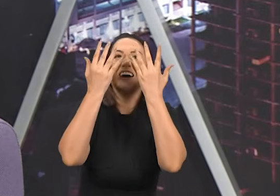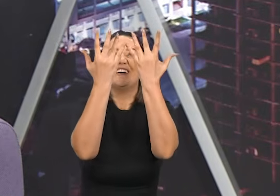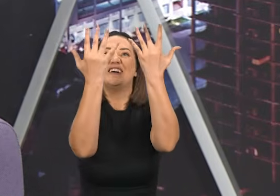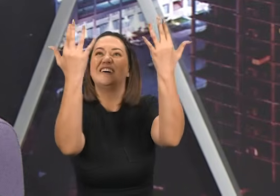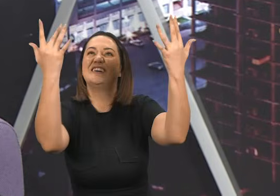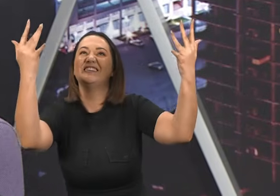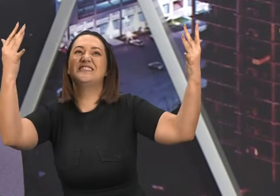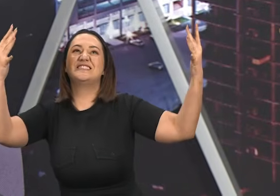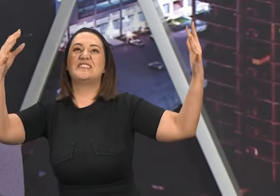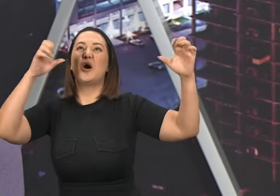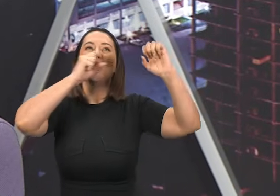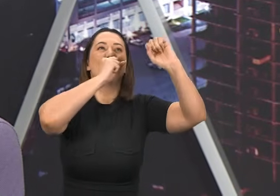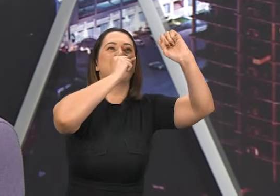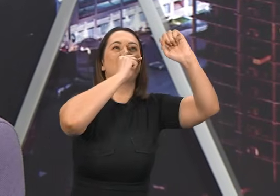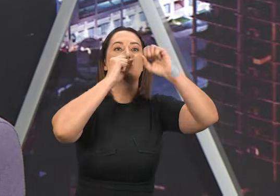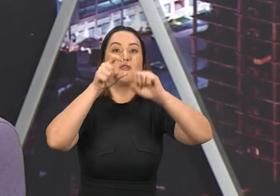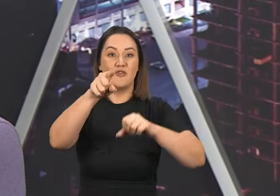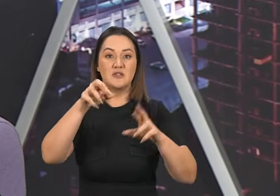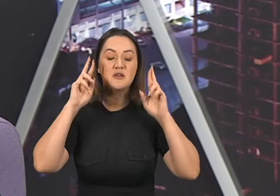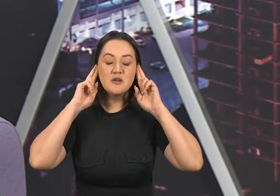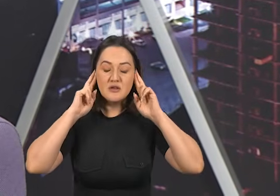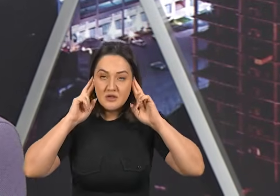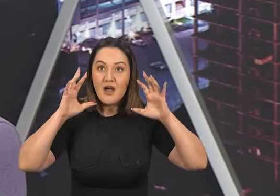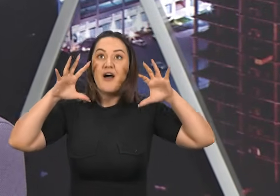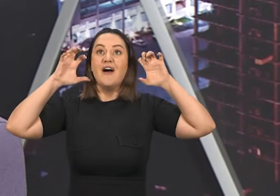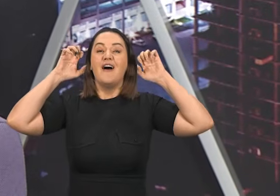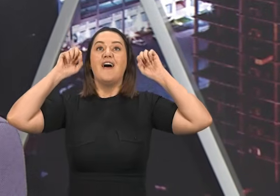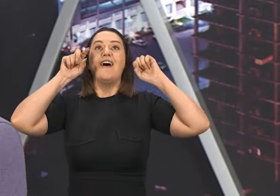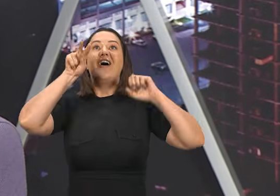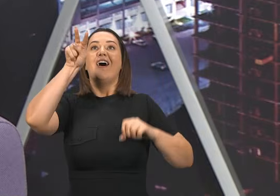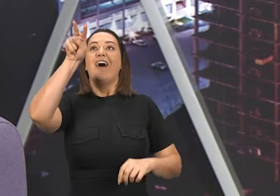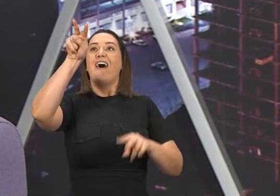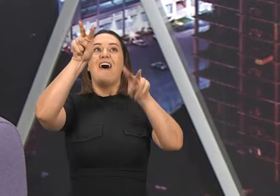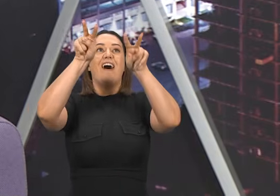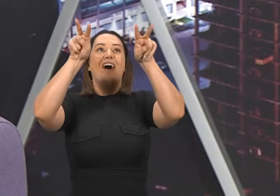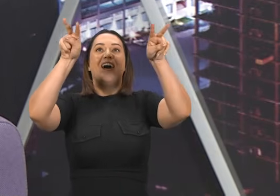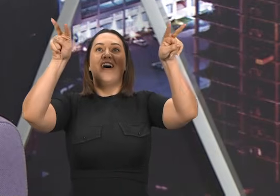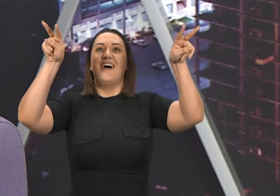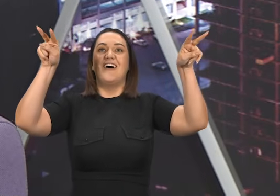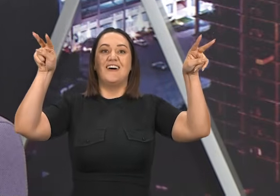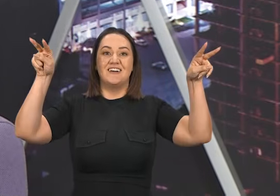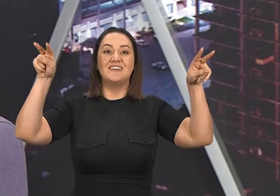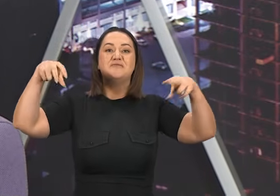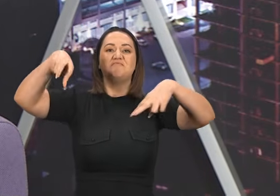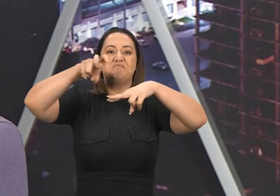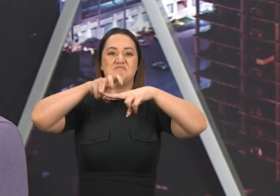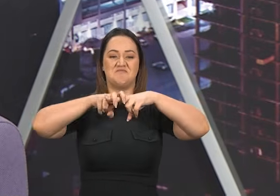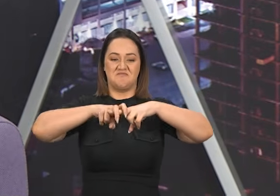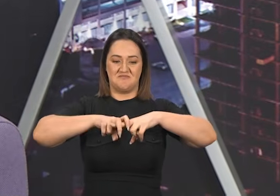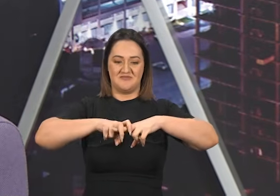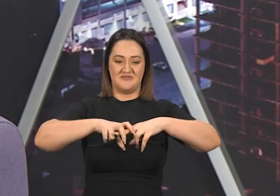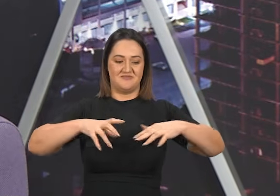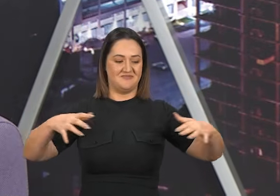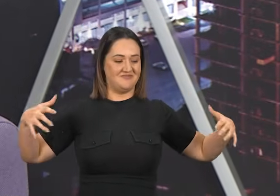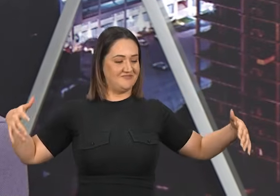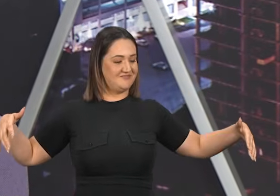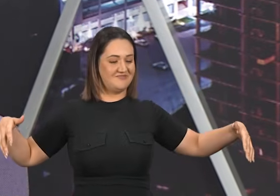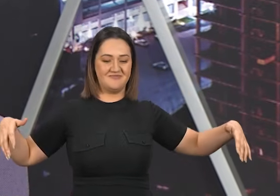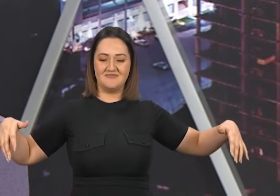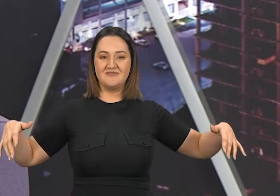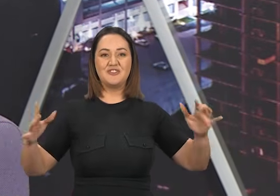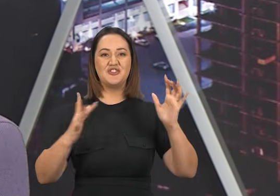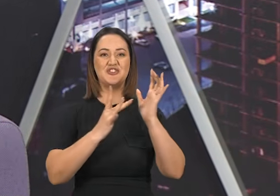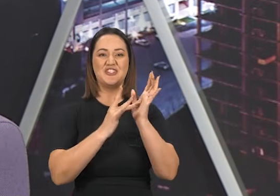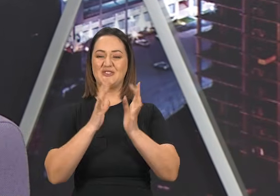anjos nas nuvens dos céus tocando trombetas, e no meio dessa nuvem de anjos estará Jesus Cristo,